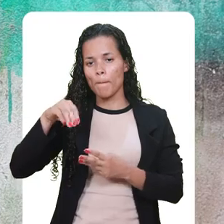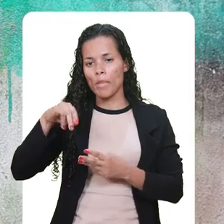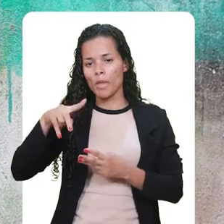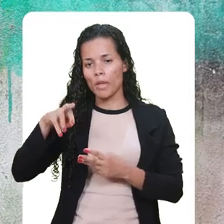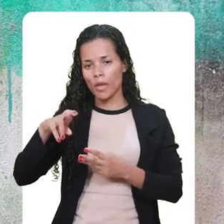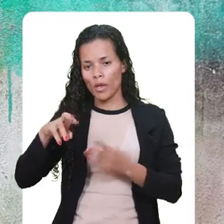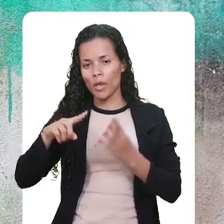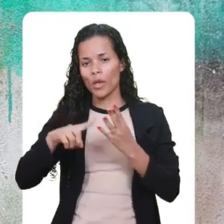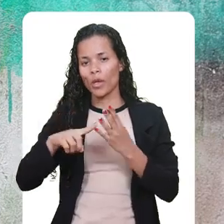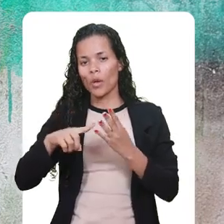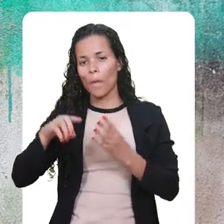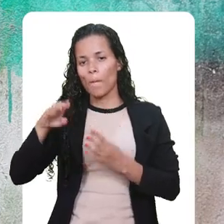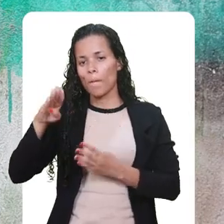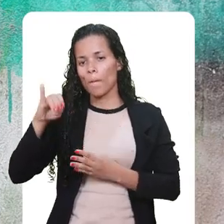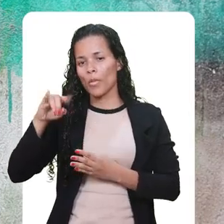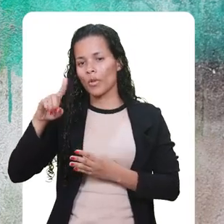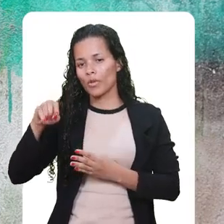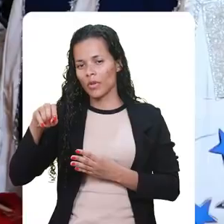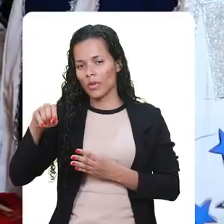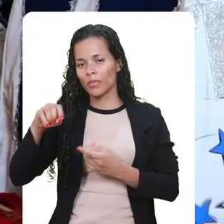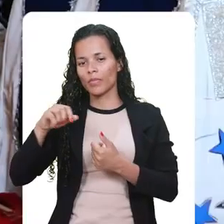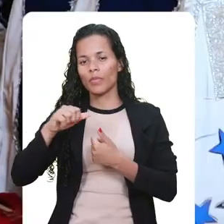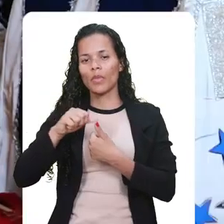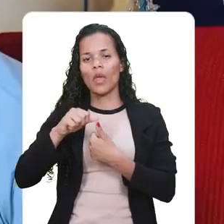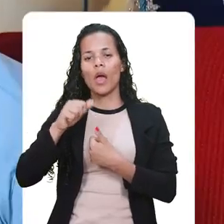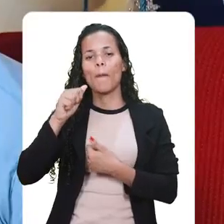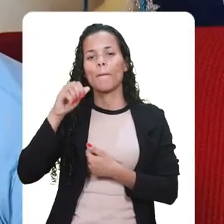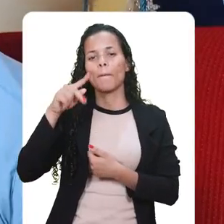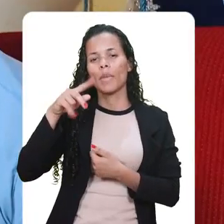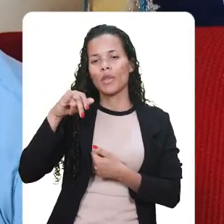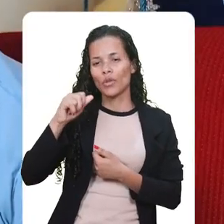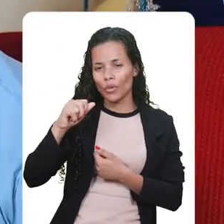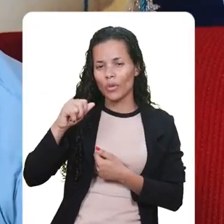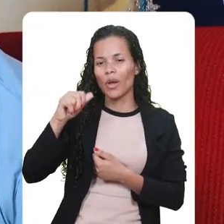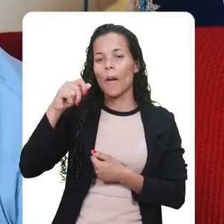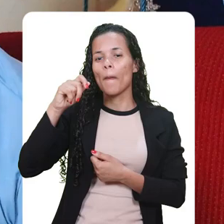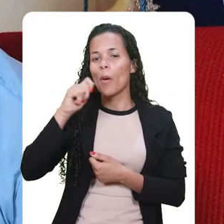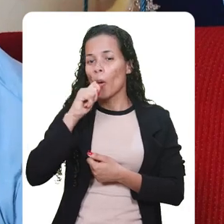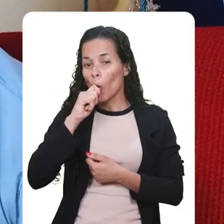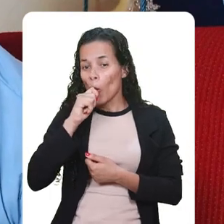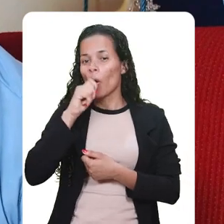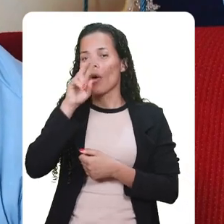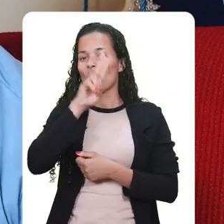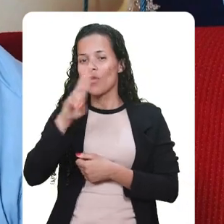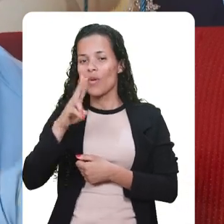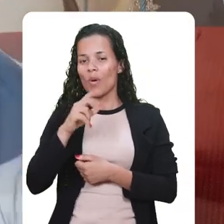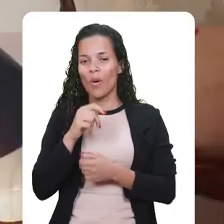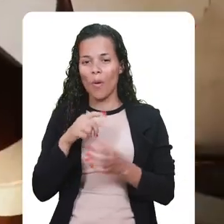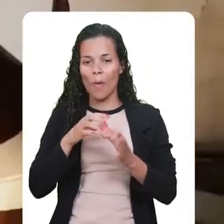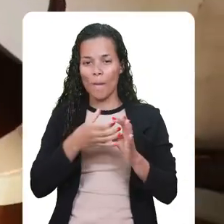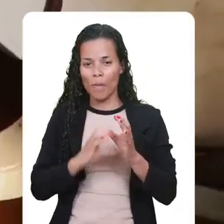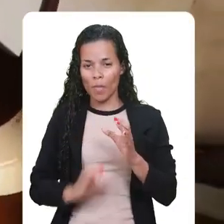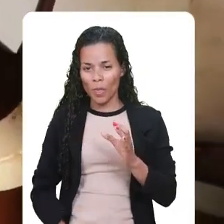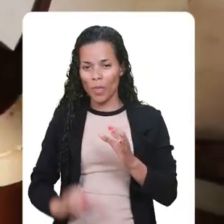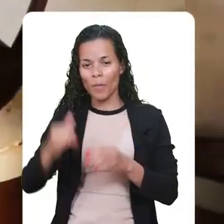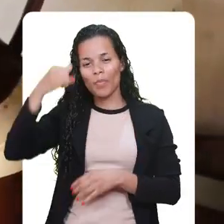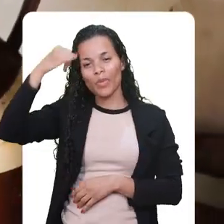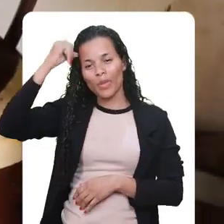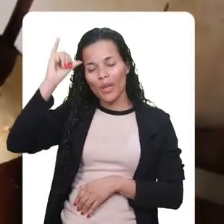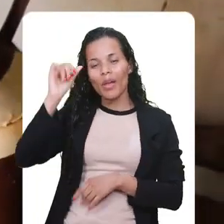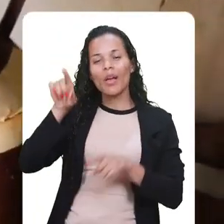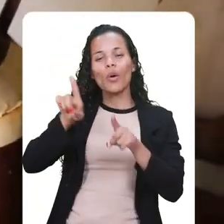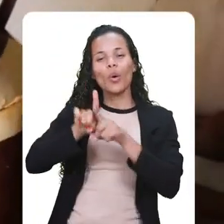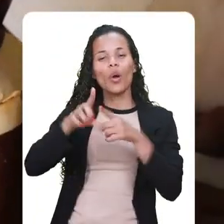mineiro, e a buzina e o apito do mestre. A buzina, que é a que dá o nome e a característica do boi, que é o boi de buzina,